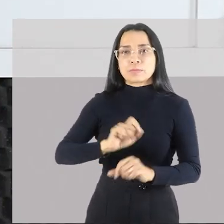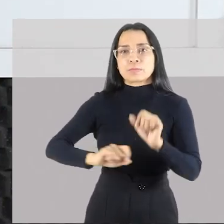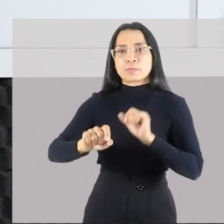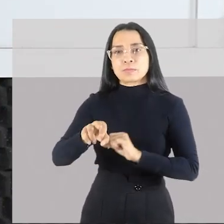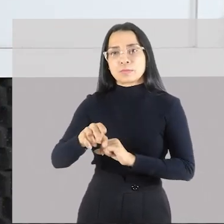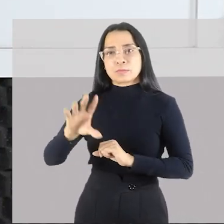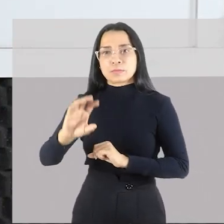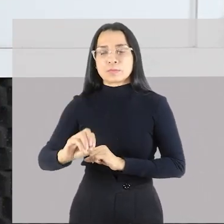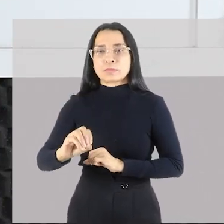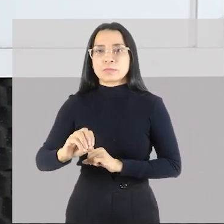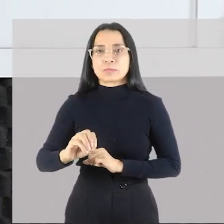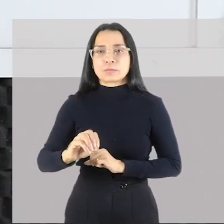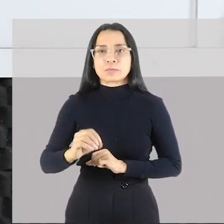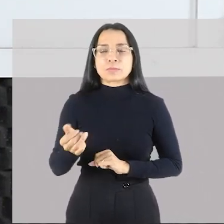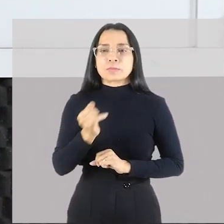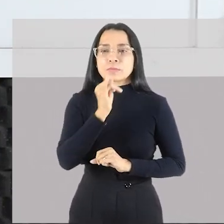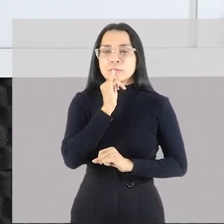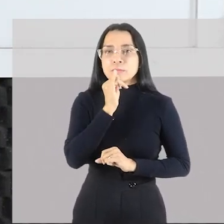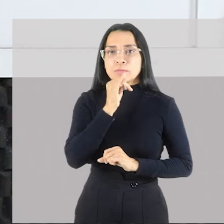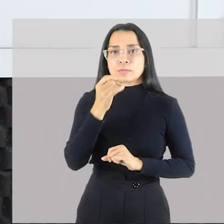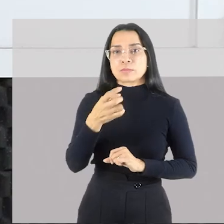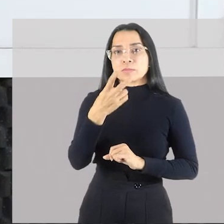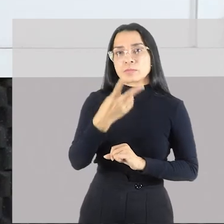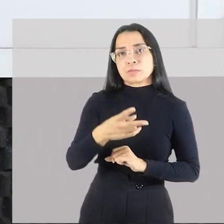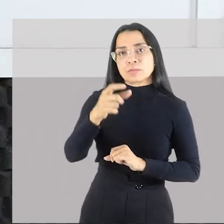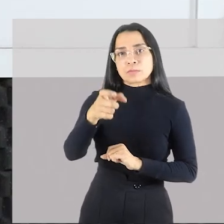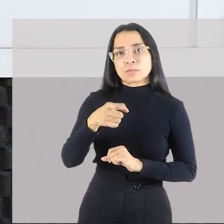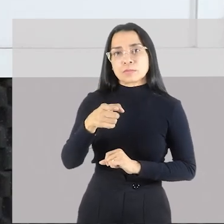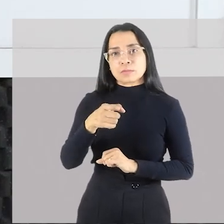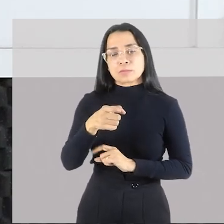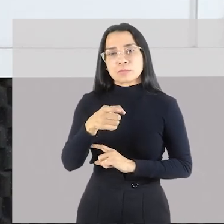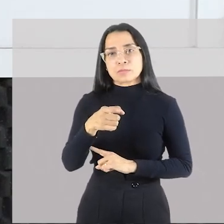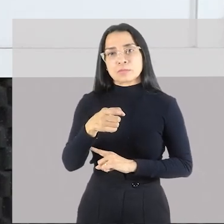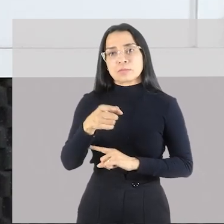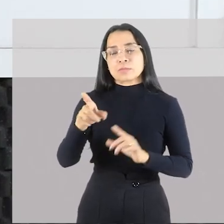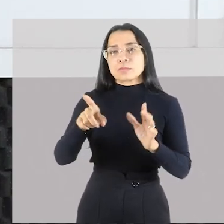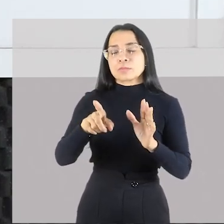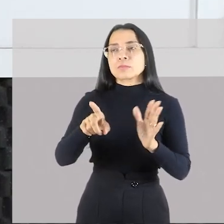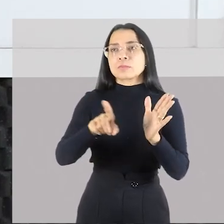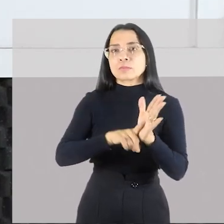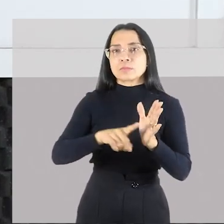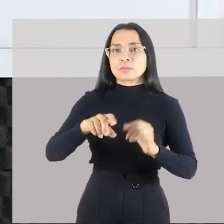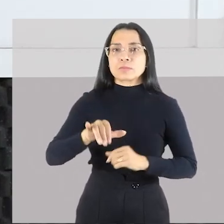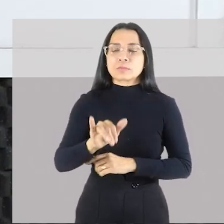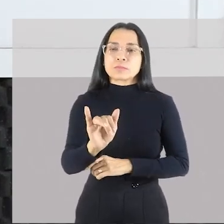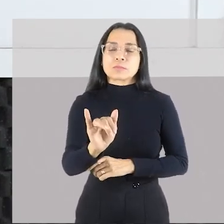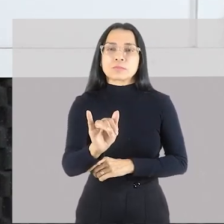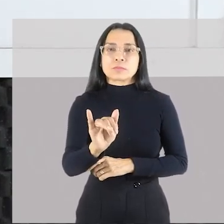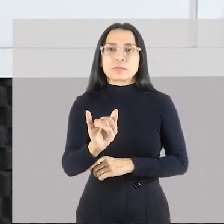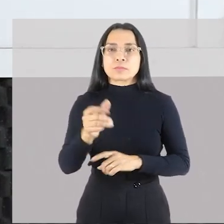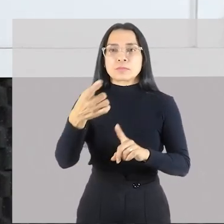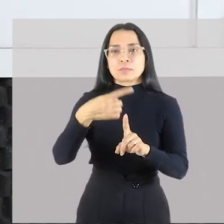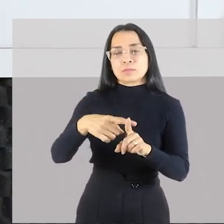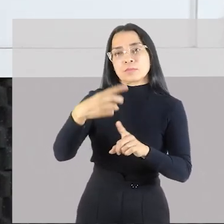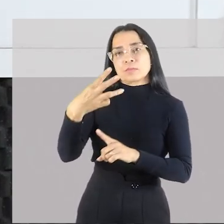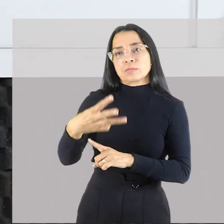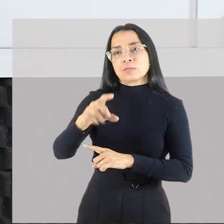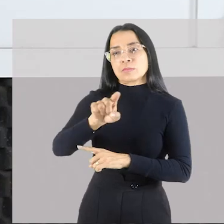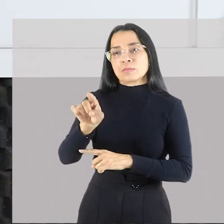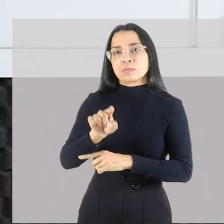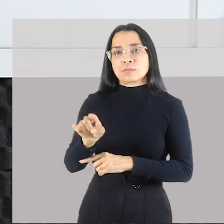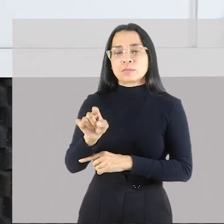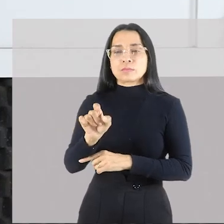igual a 0. Por exemplo, 2x menos y mais